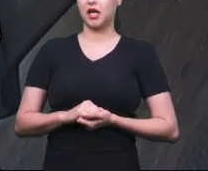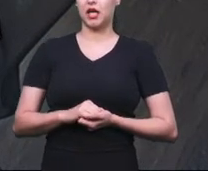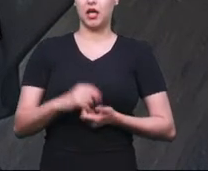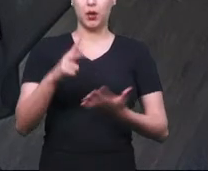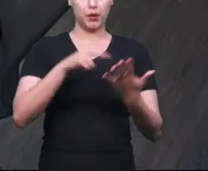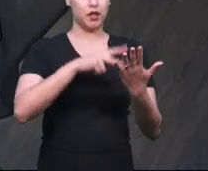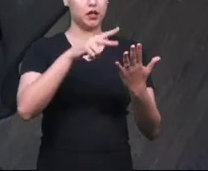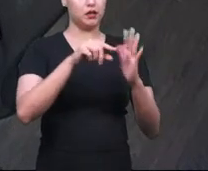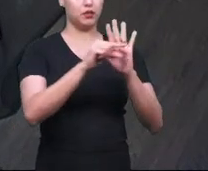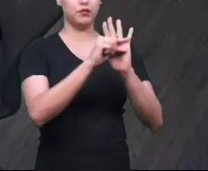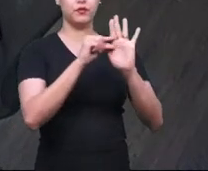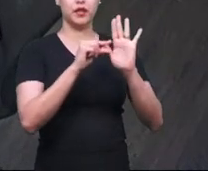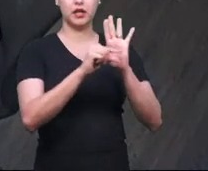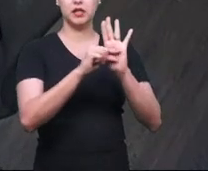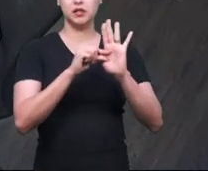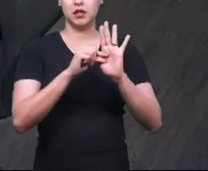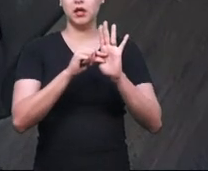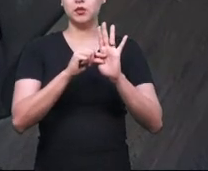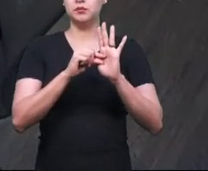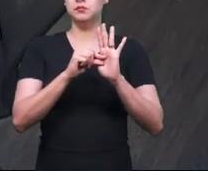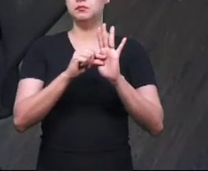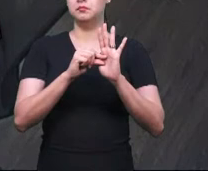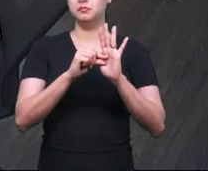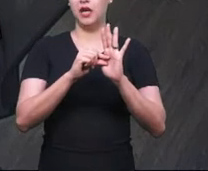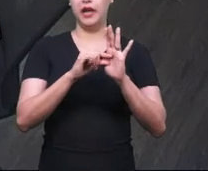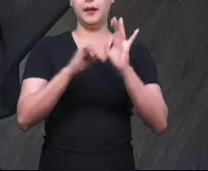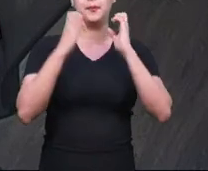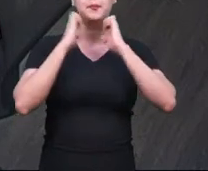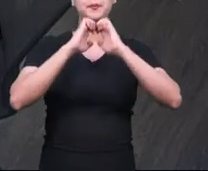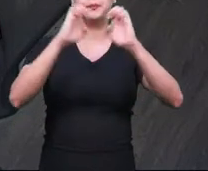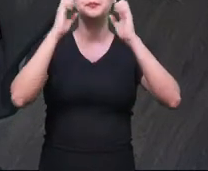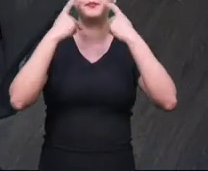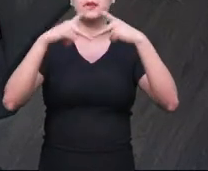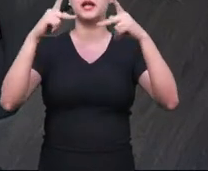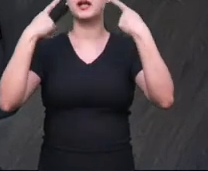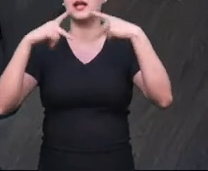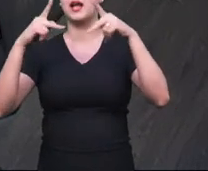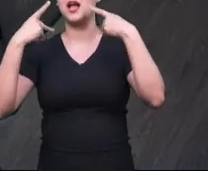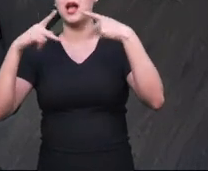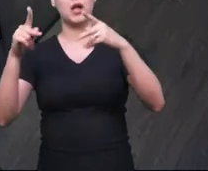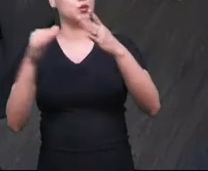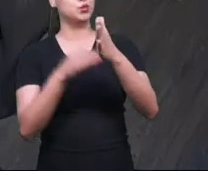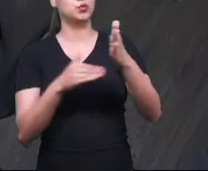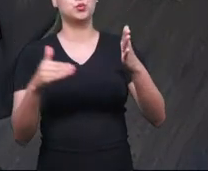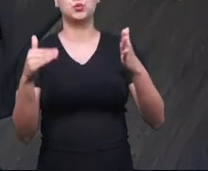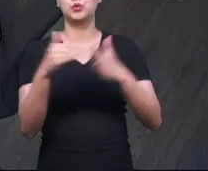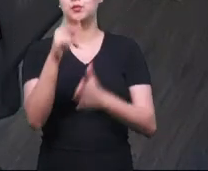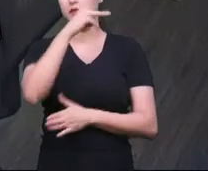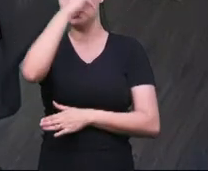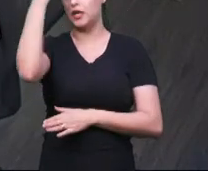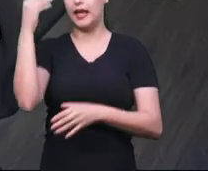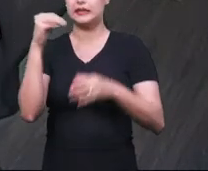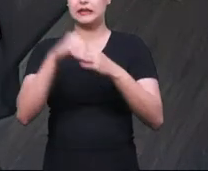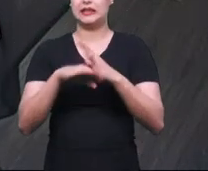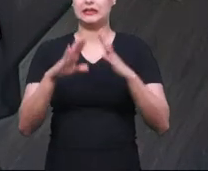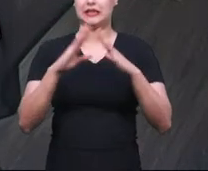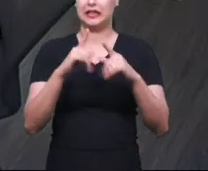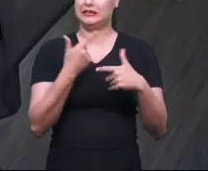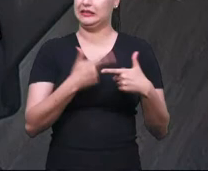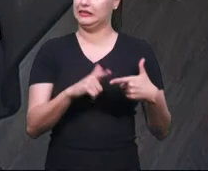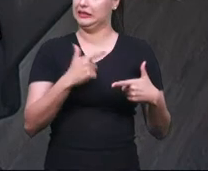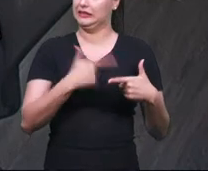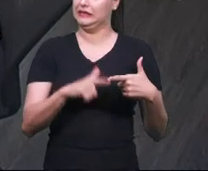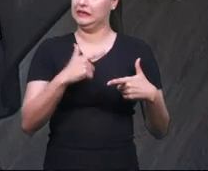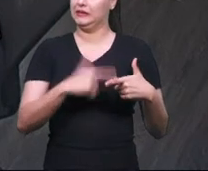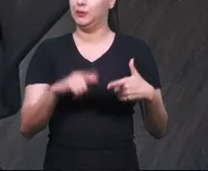ide por todo mundo e pregai o evangelho a toda criatura. E fui pregar na minha casa, arrumei um problema de todo tamanho. Não